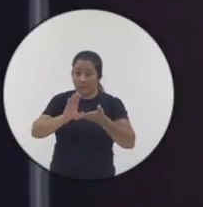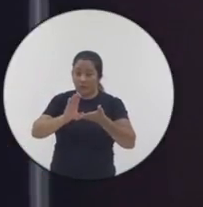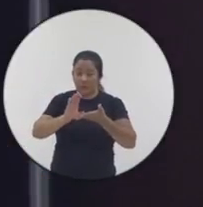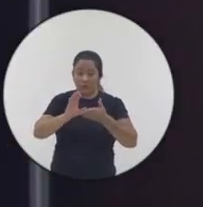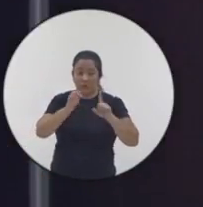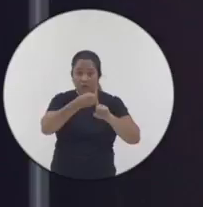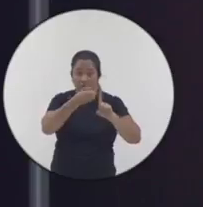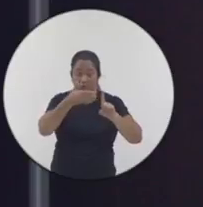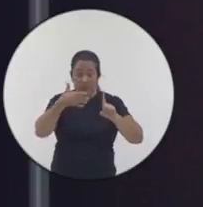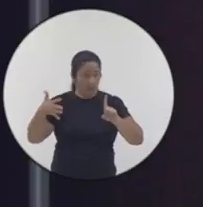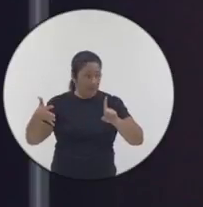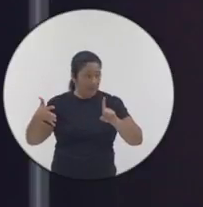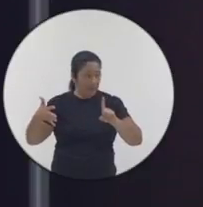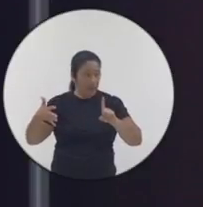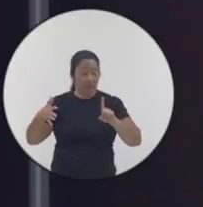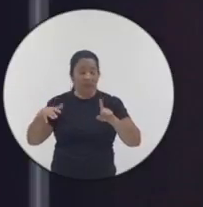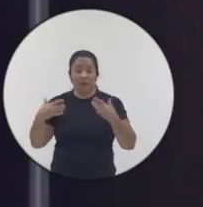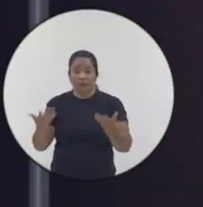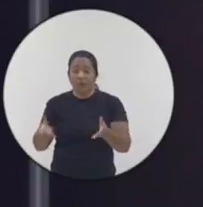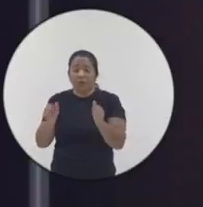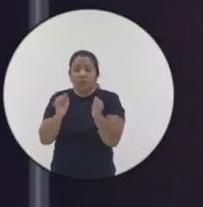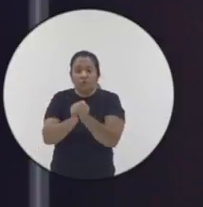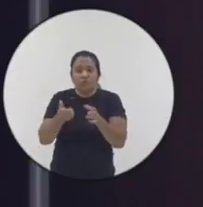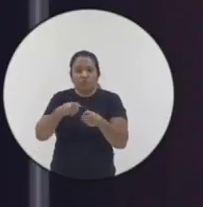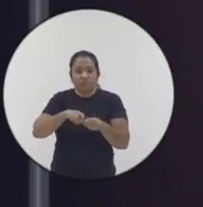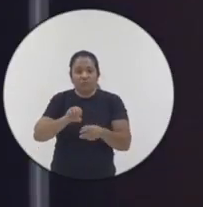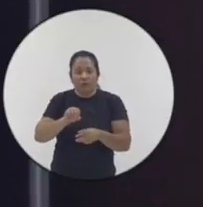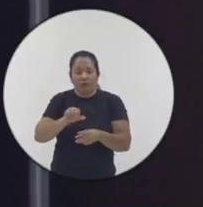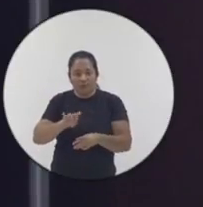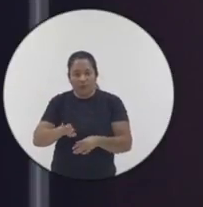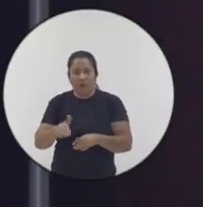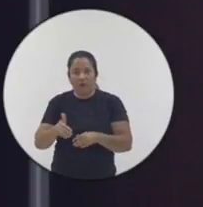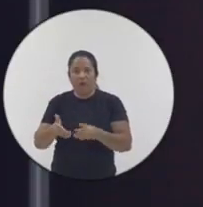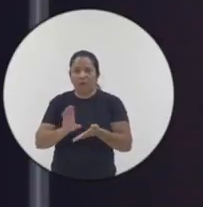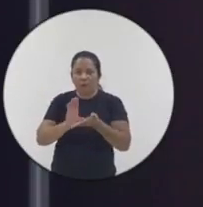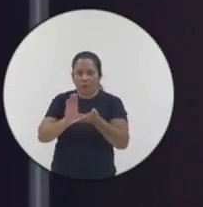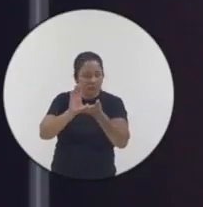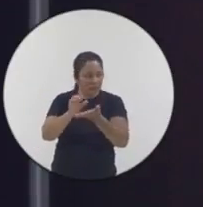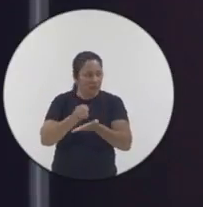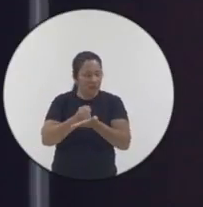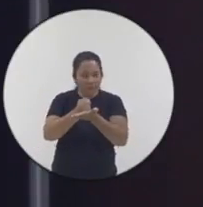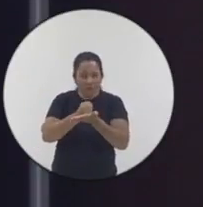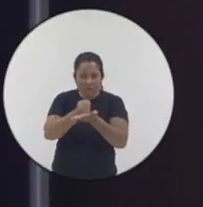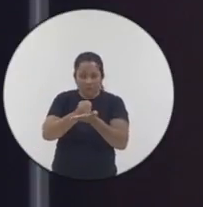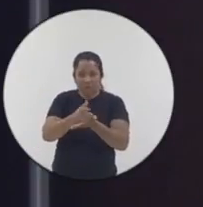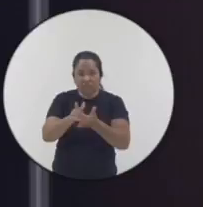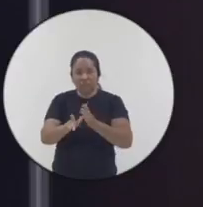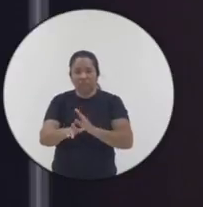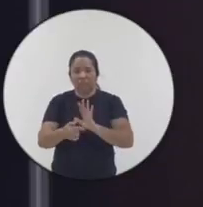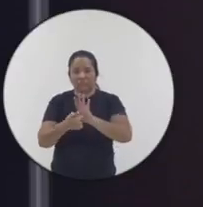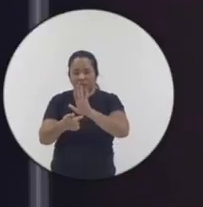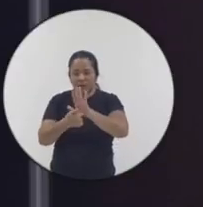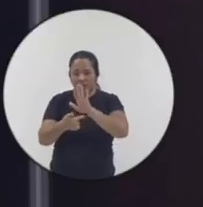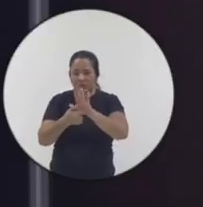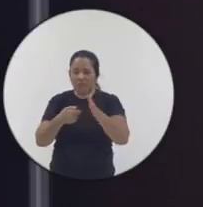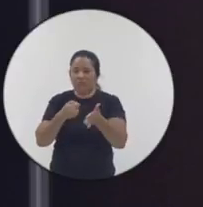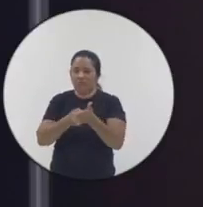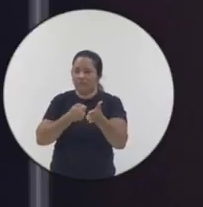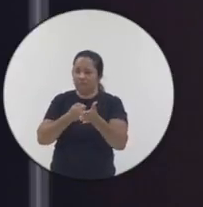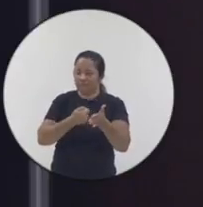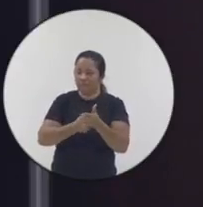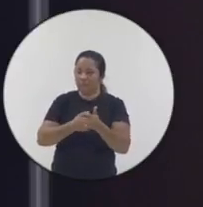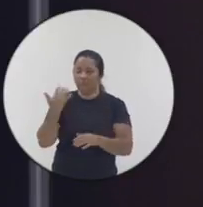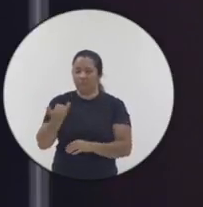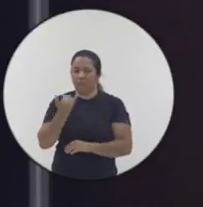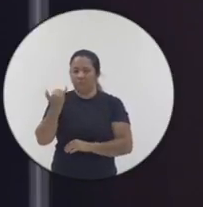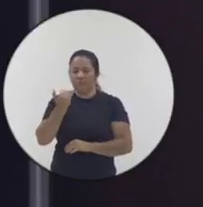diálogo, tanto com o CFP, com a OAB, com o Conselho de Assistência. Eu acho que três conselhos que dão exemplos, né, assim, da necessidade